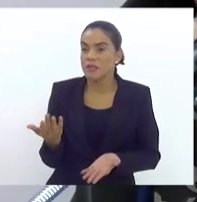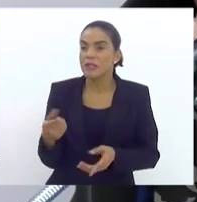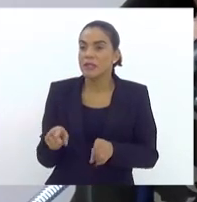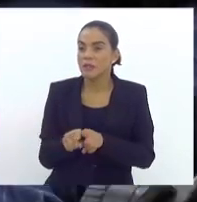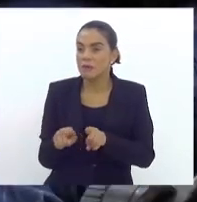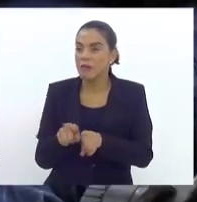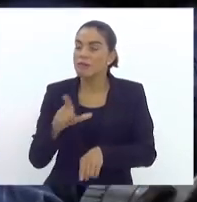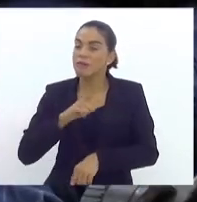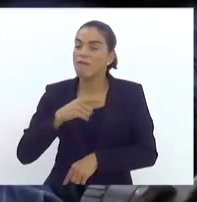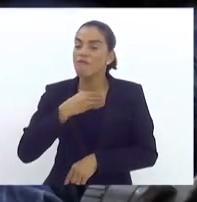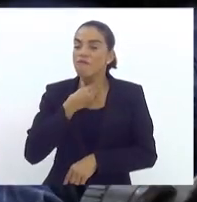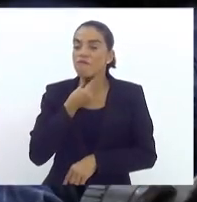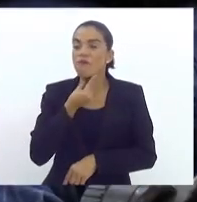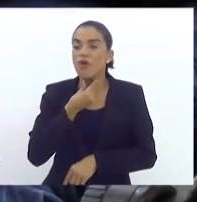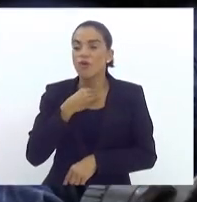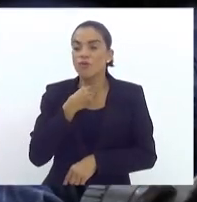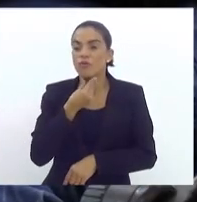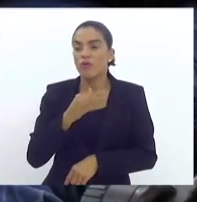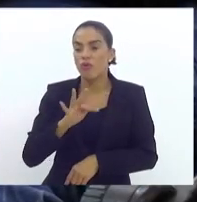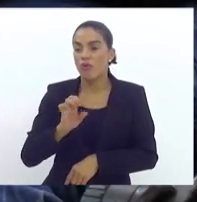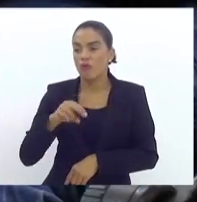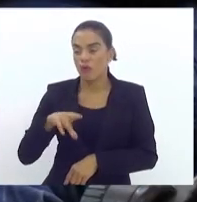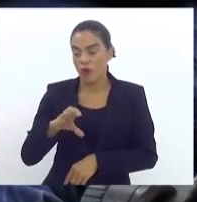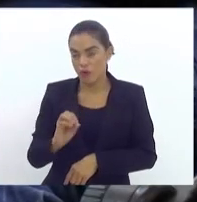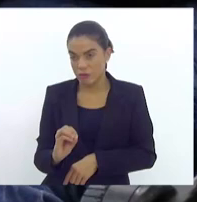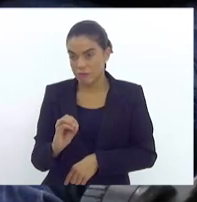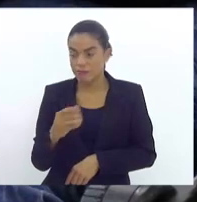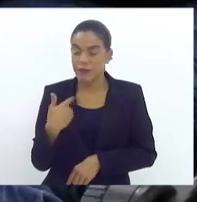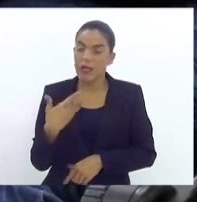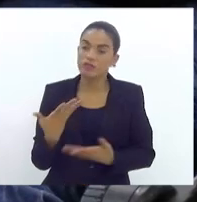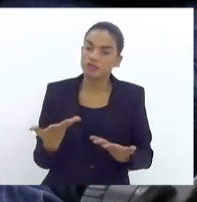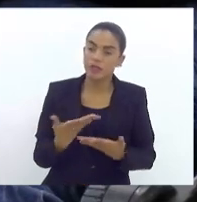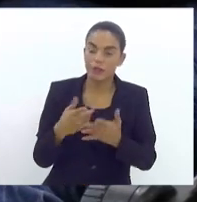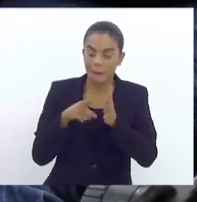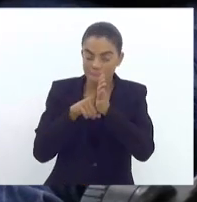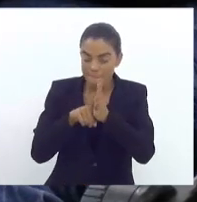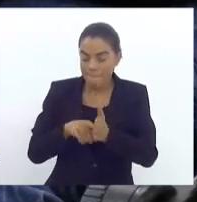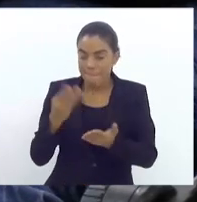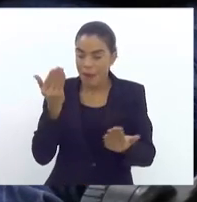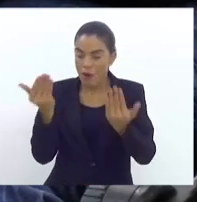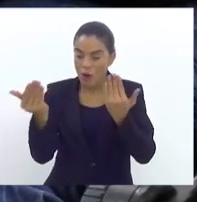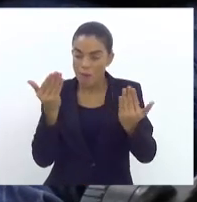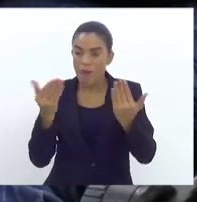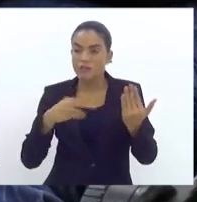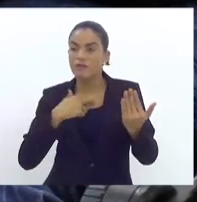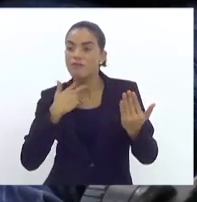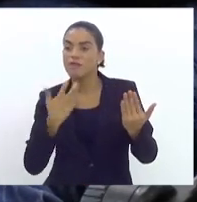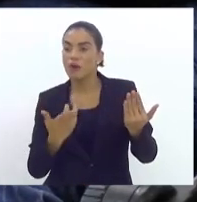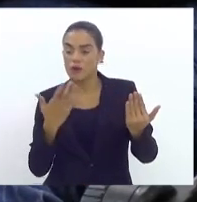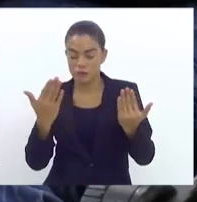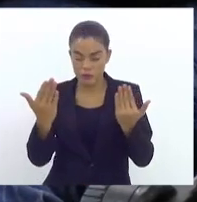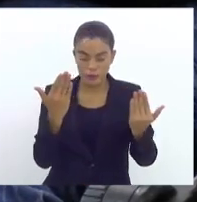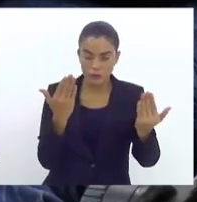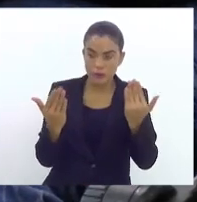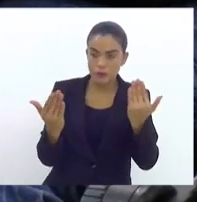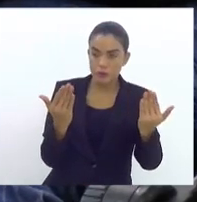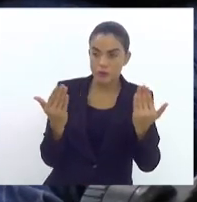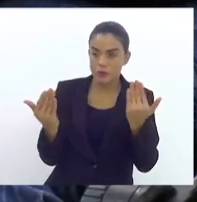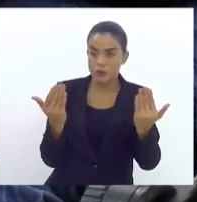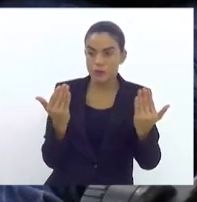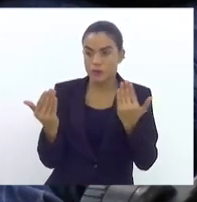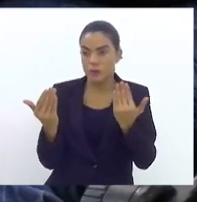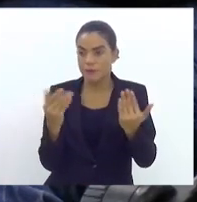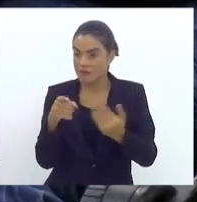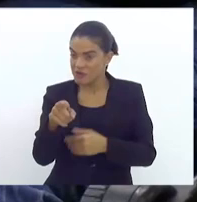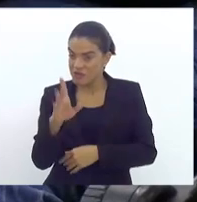a gente tem esse fonoaudiólogo no Ministério Público são três e a gente faz essa perícia de comparação de voz né a perícia de comparar de comparação de